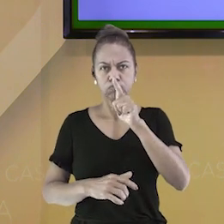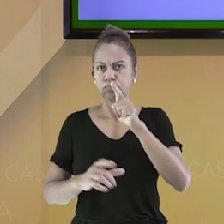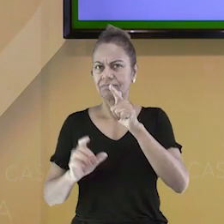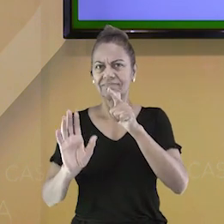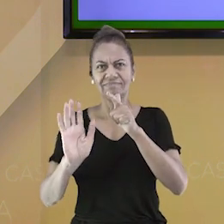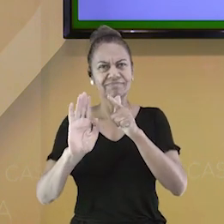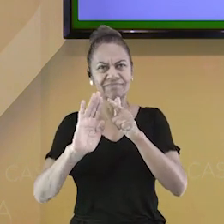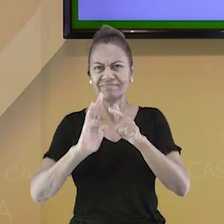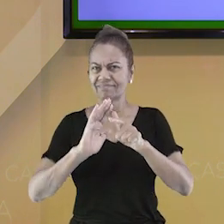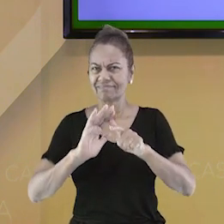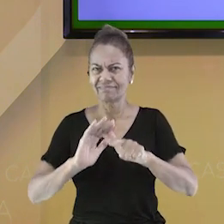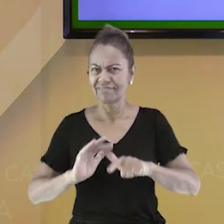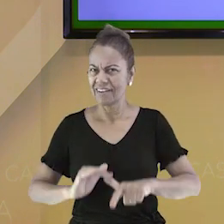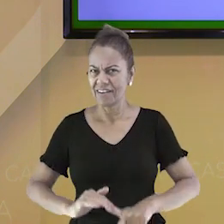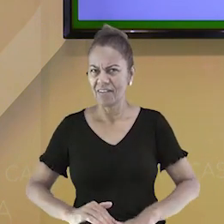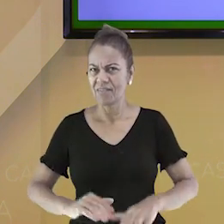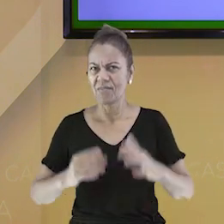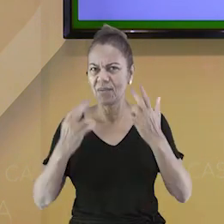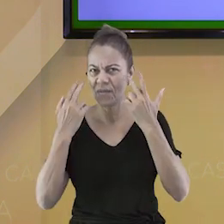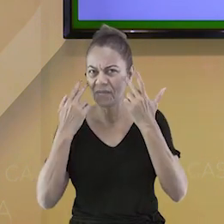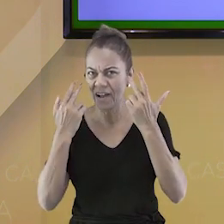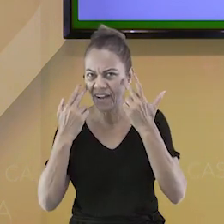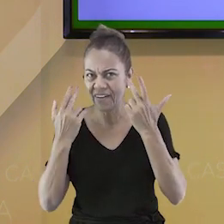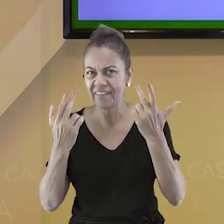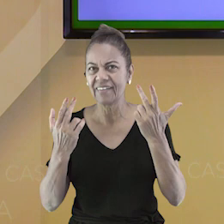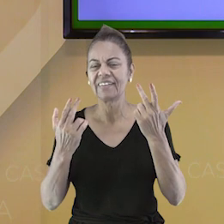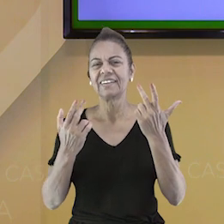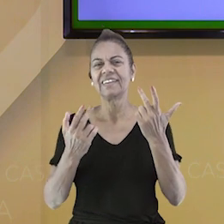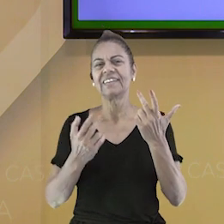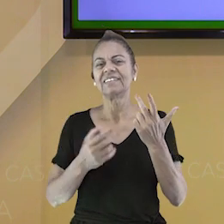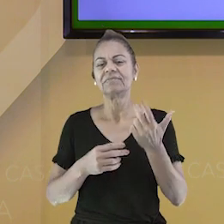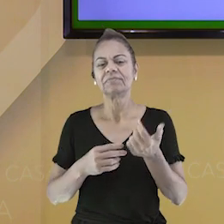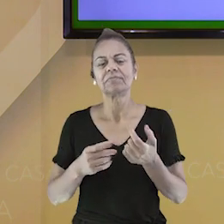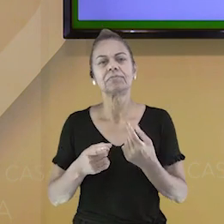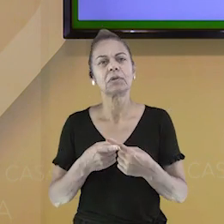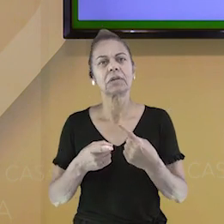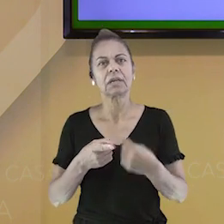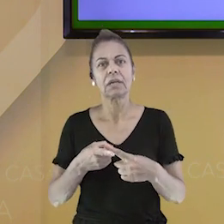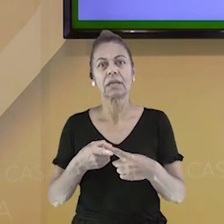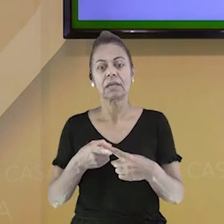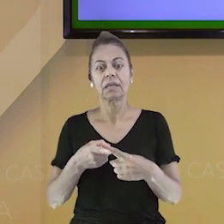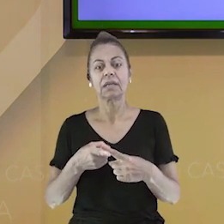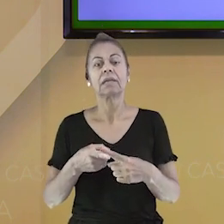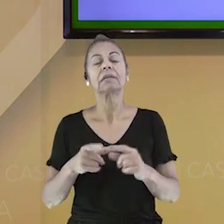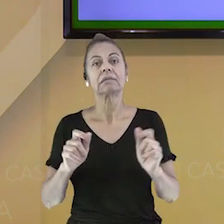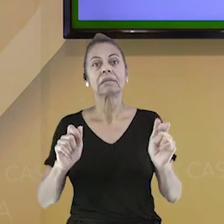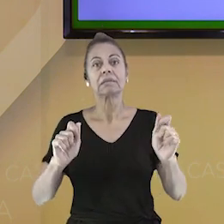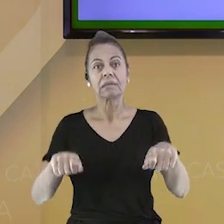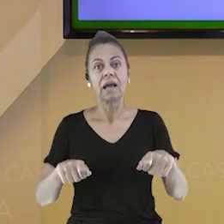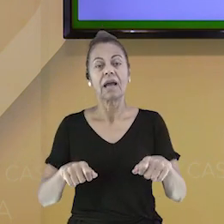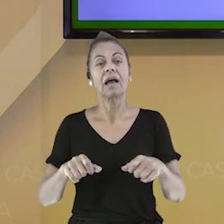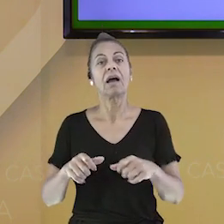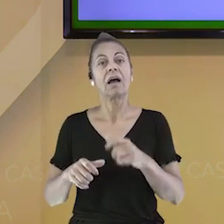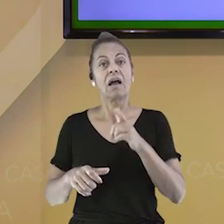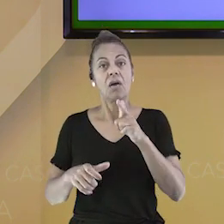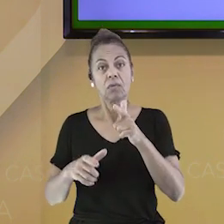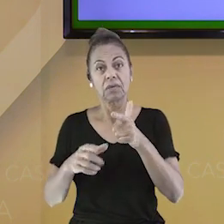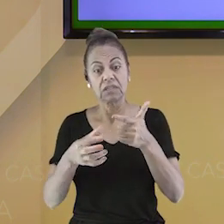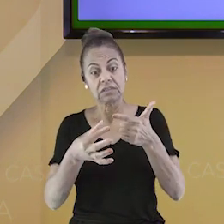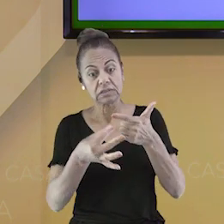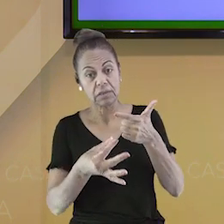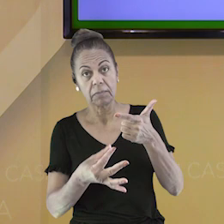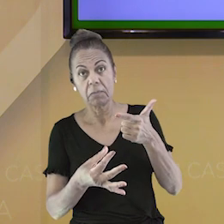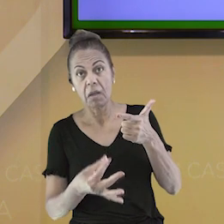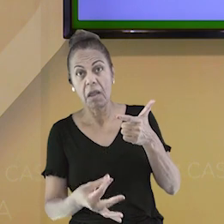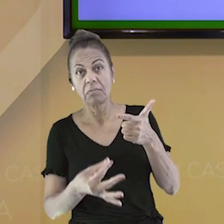impotente, não compromete sua atividade sexual, mas ele impede a passagem dos espermatozoides, podendo ser reversível. Mas